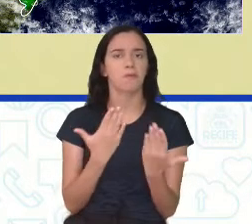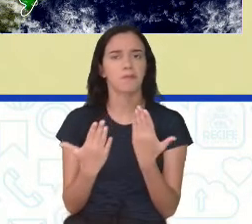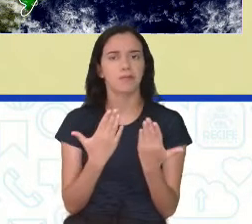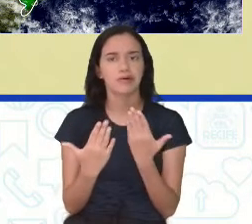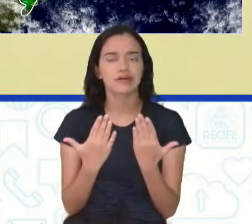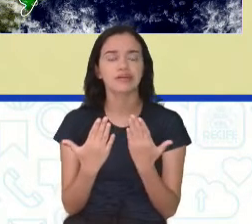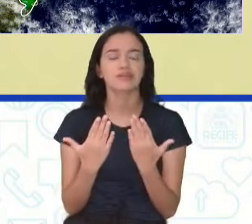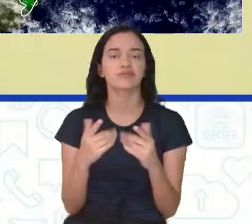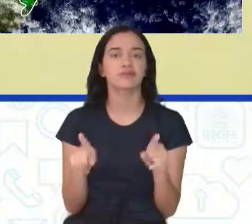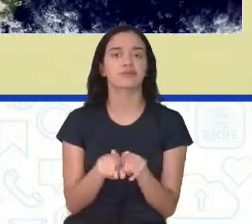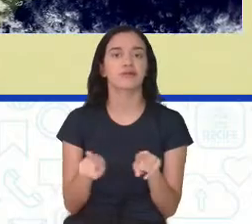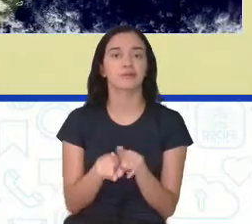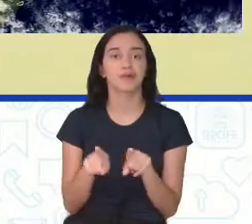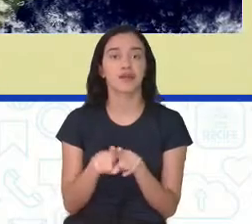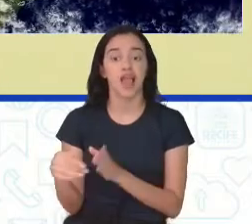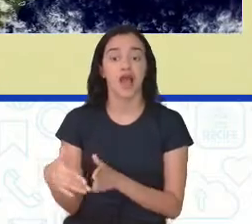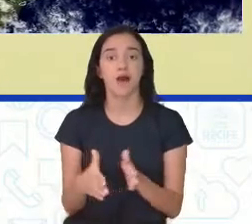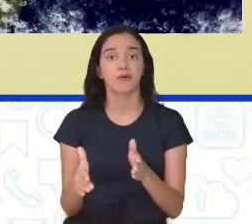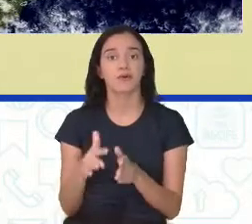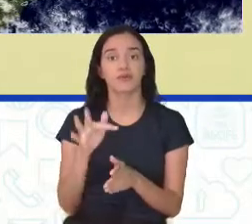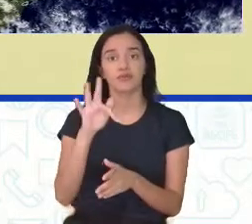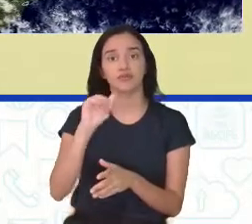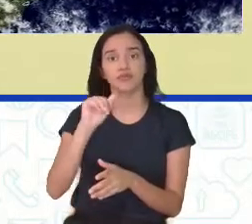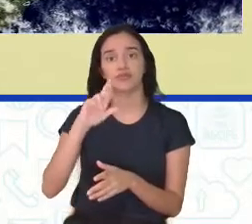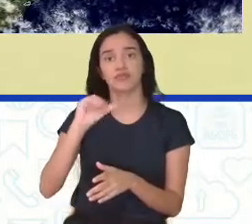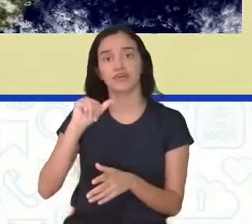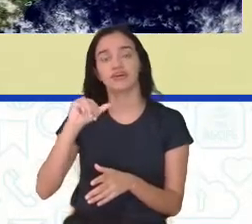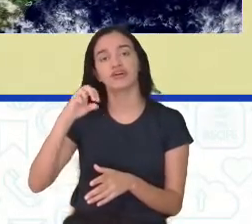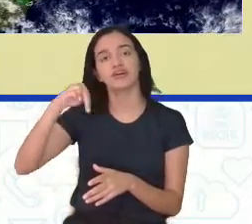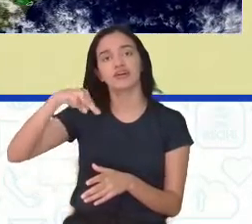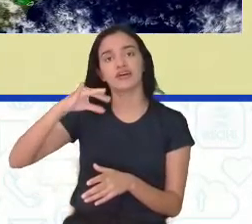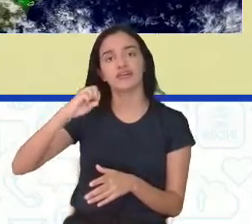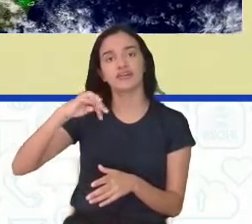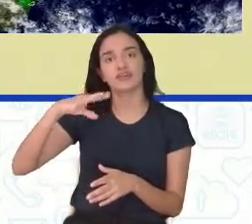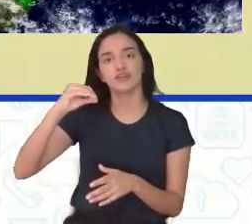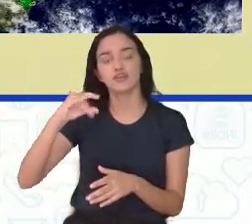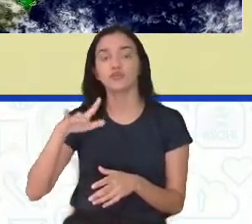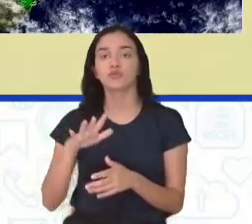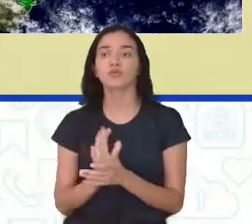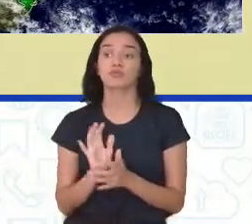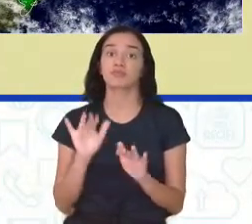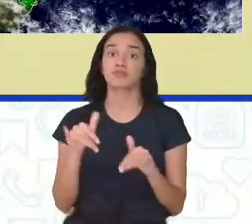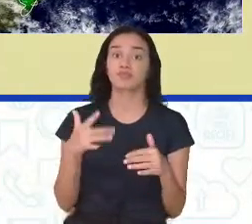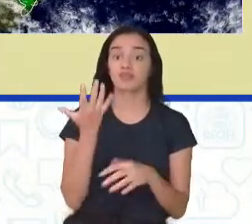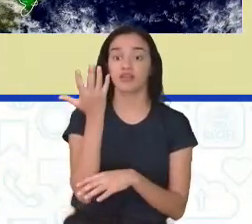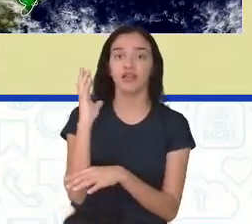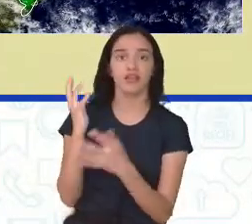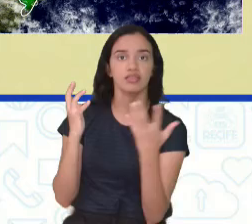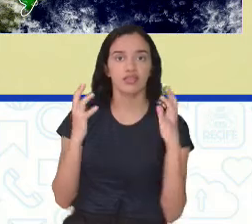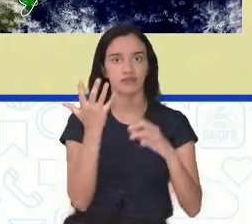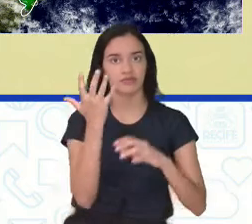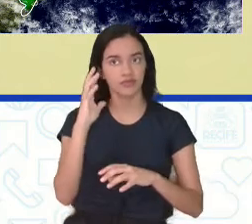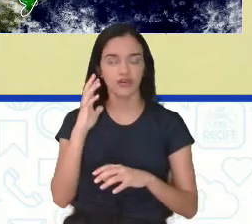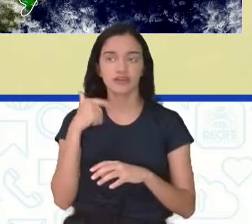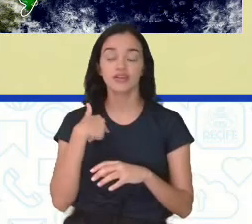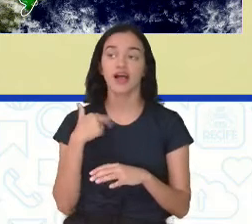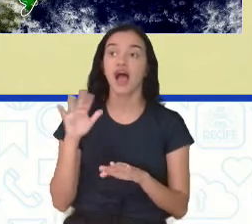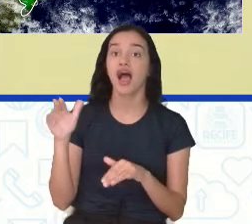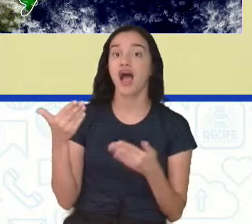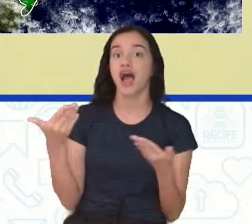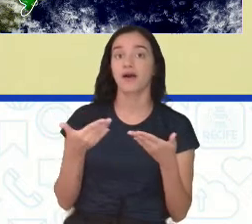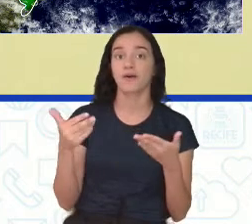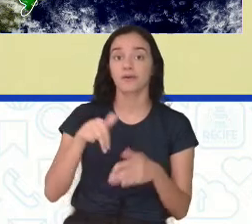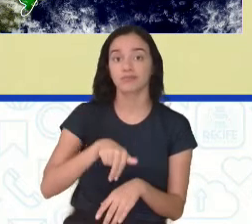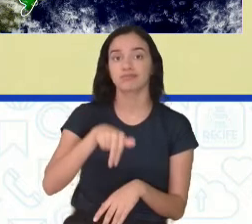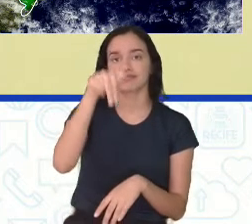Rio São Francisco, professor. É muita água que fica sobrevoando ali a floresta, viu? Já quando a gente puxa para ali, ó, pro lado do Nordeste, ó,